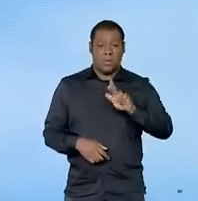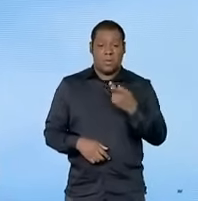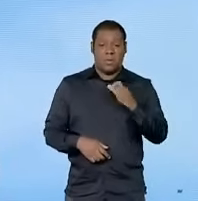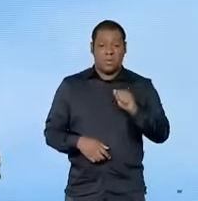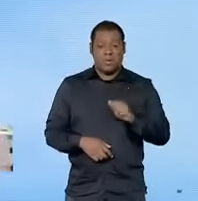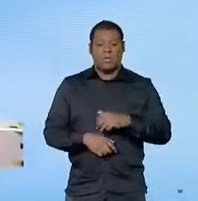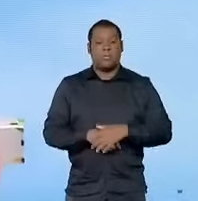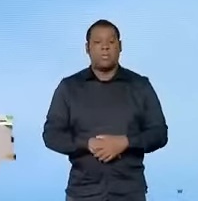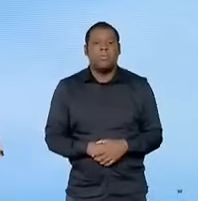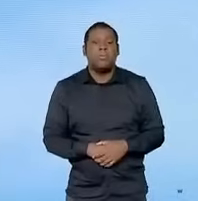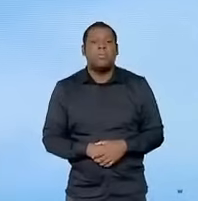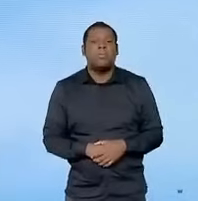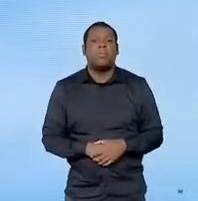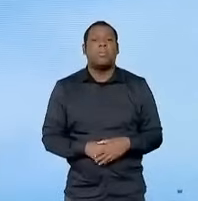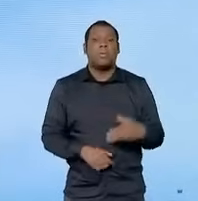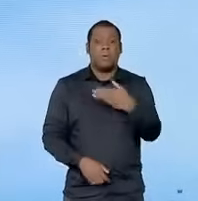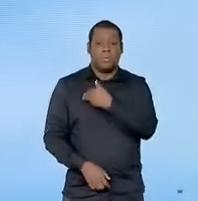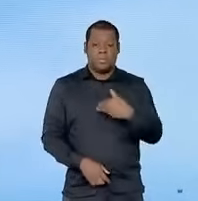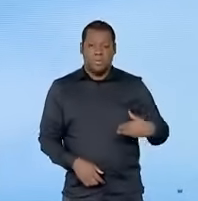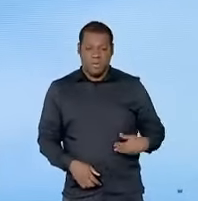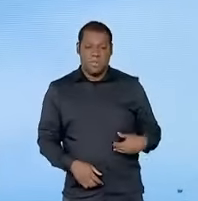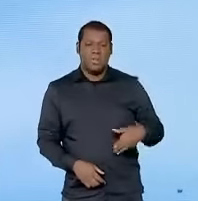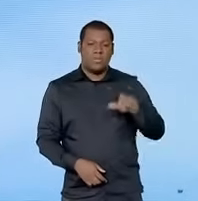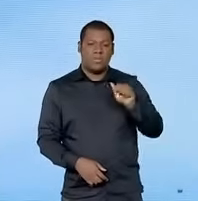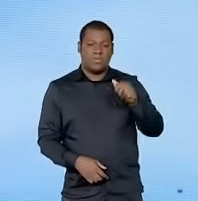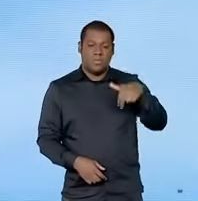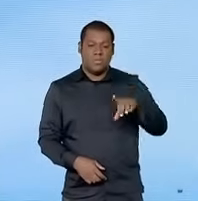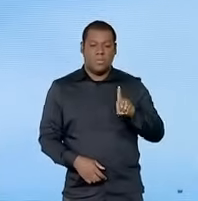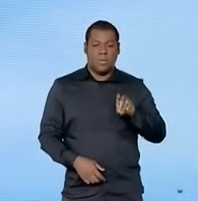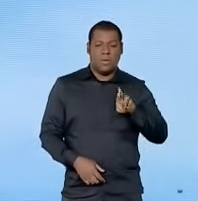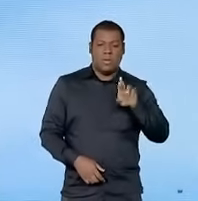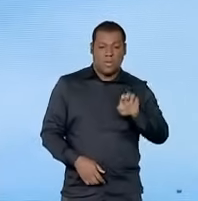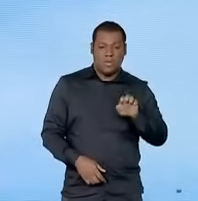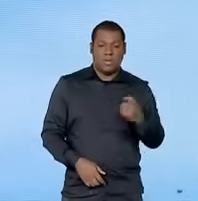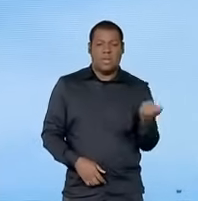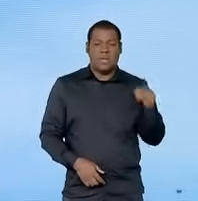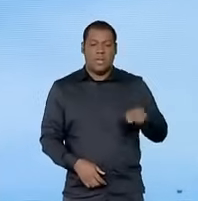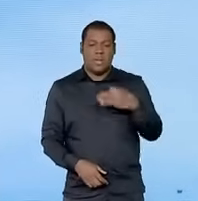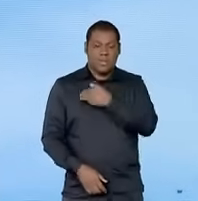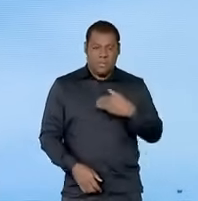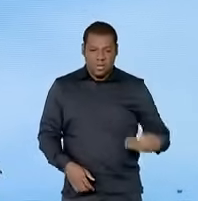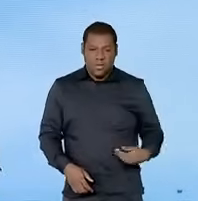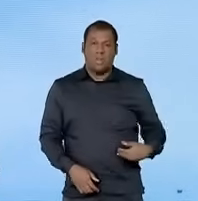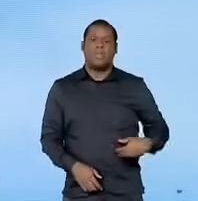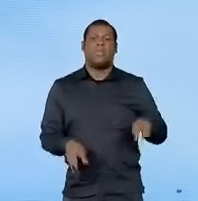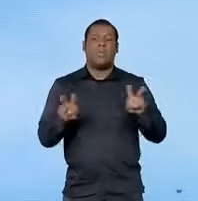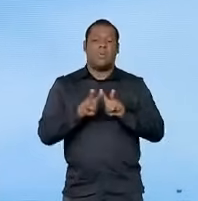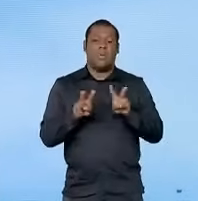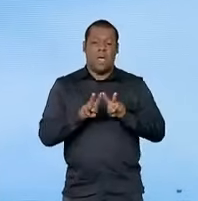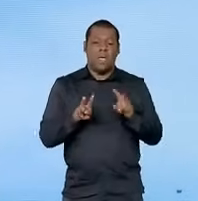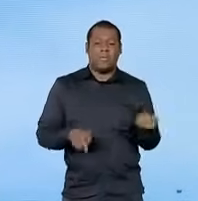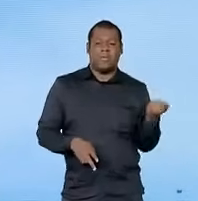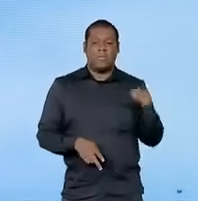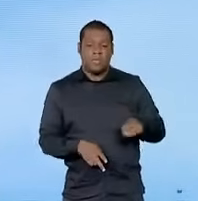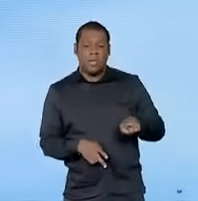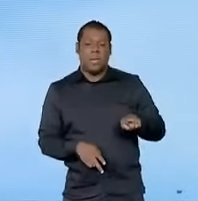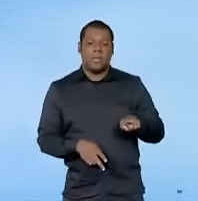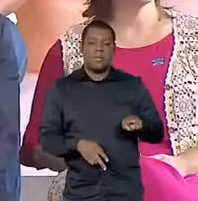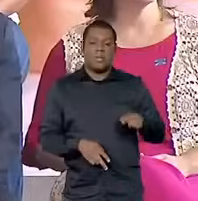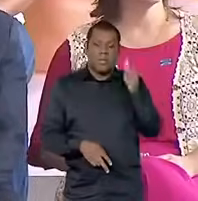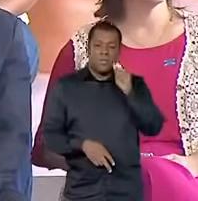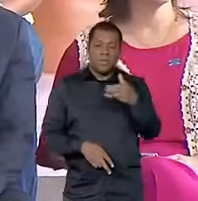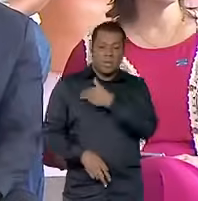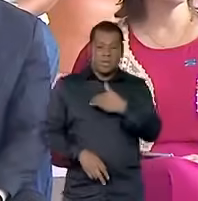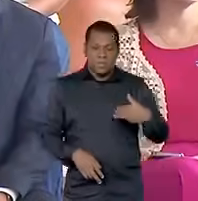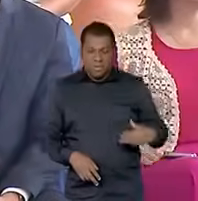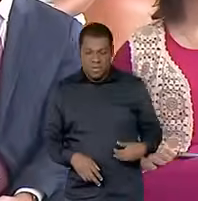Alexandre, ao ministro André de Paula, Wellington Dias, Marina Silva, a